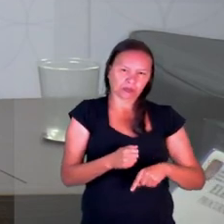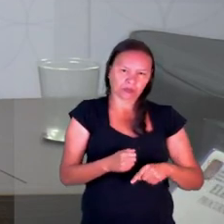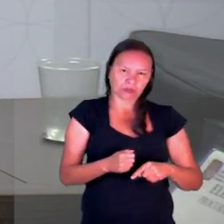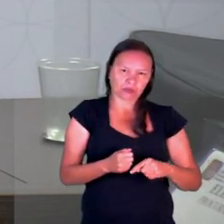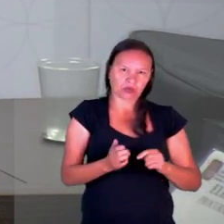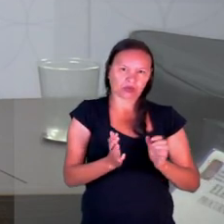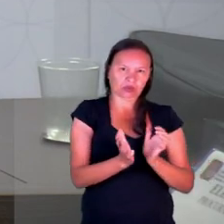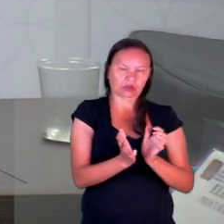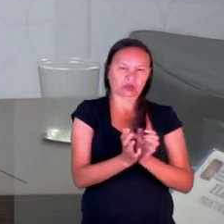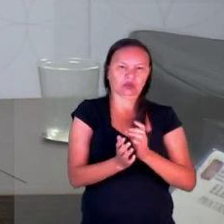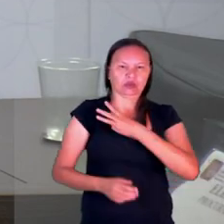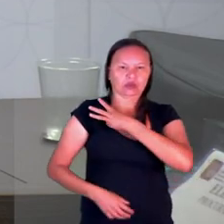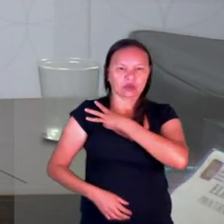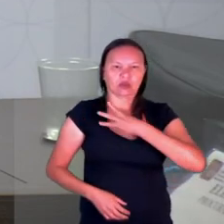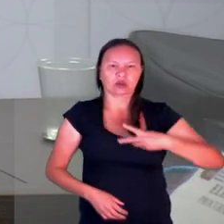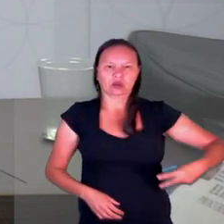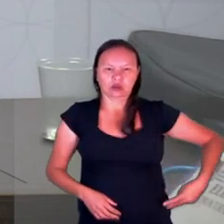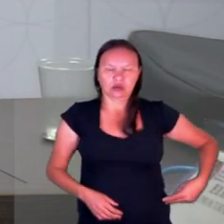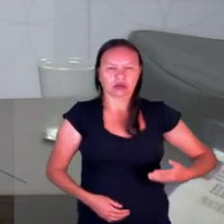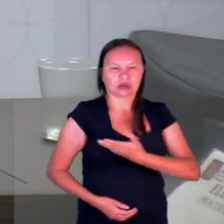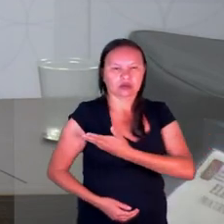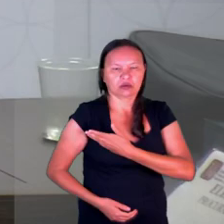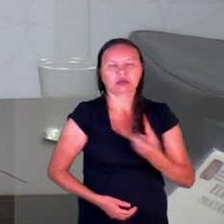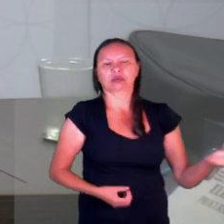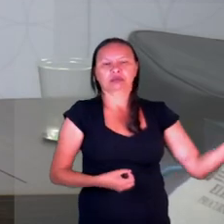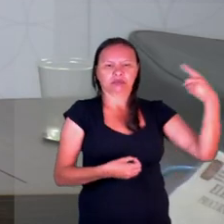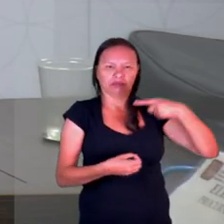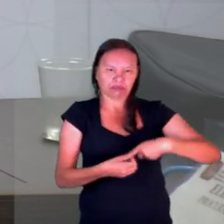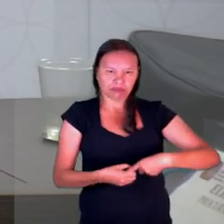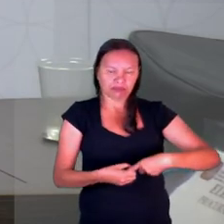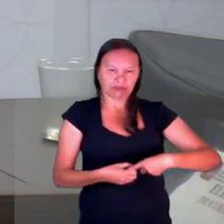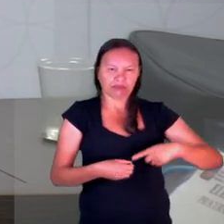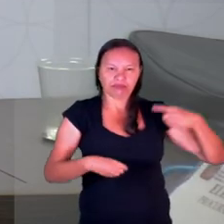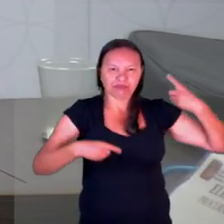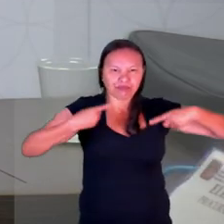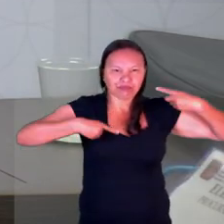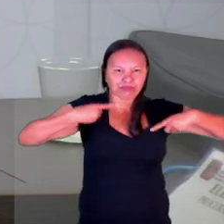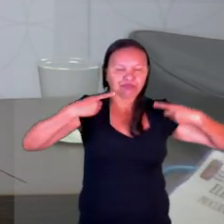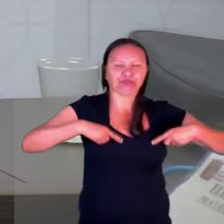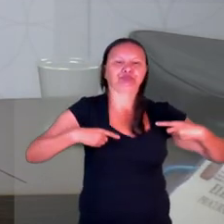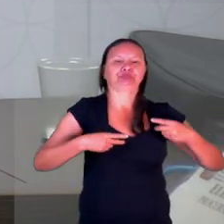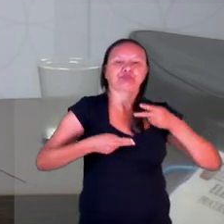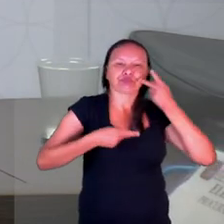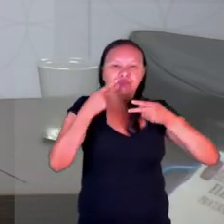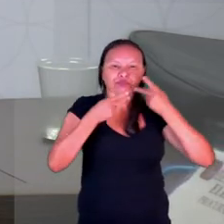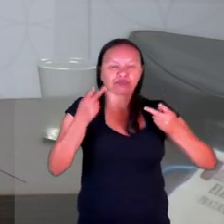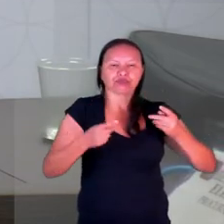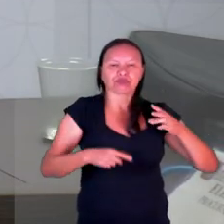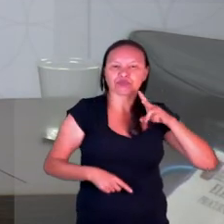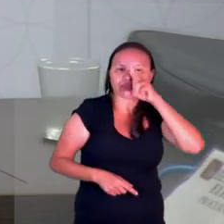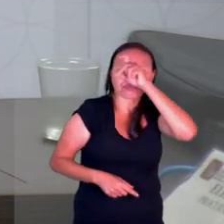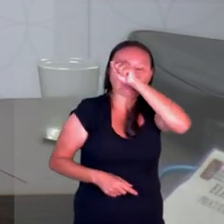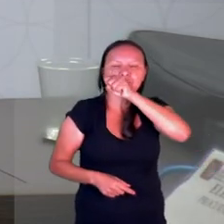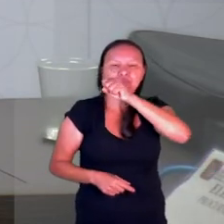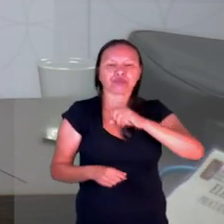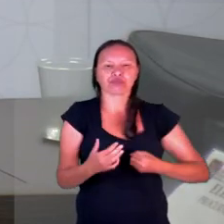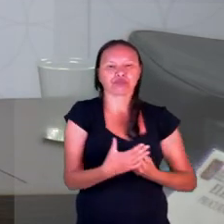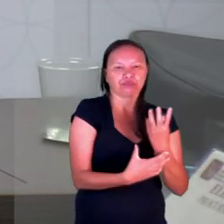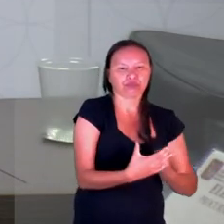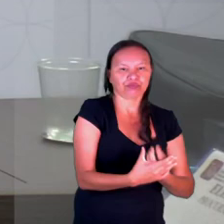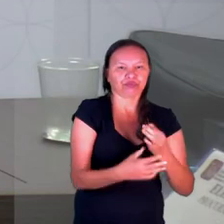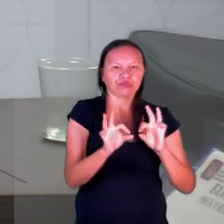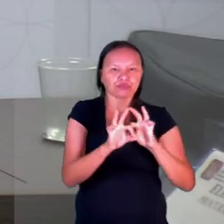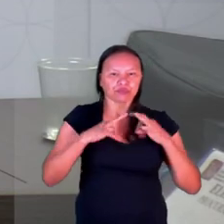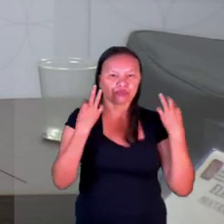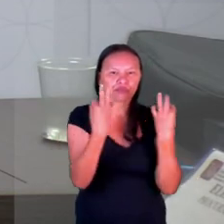dentro do MP porque você colega traz ah vim do Tribunal do Júri veja quando a gente fala aqui de fortalecimento da agricultura familiar como